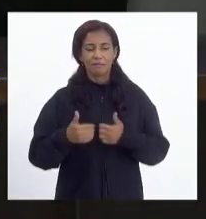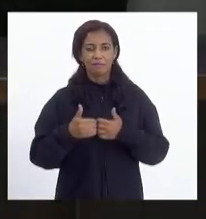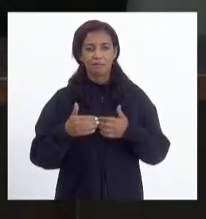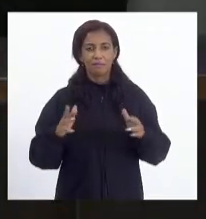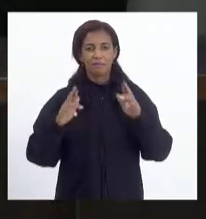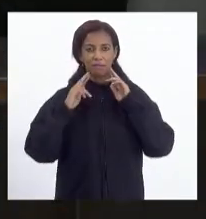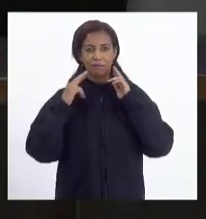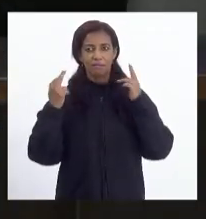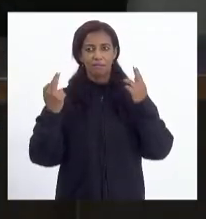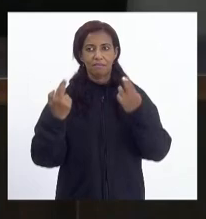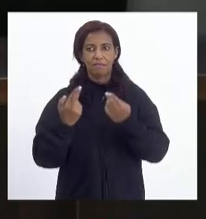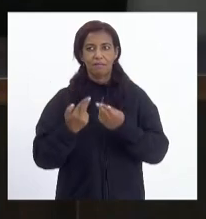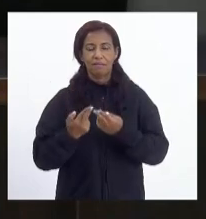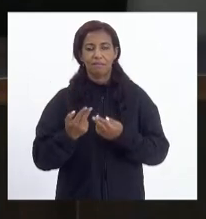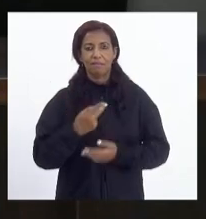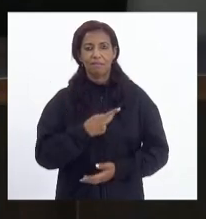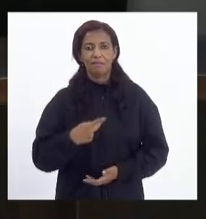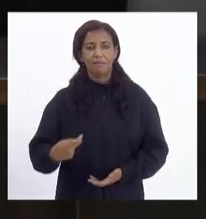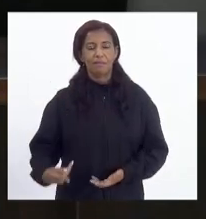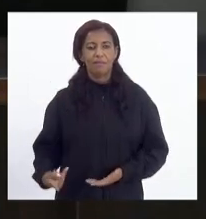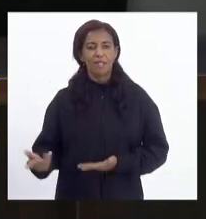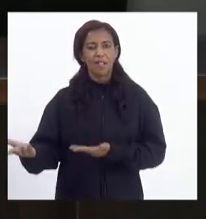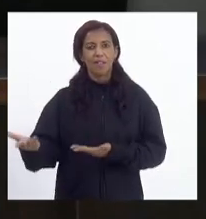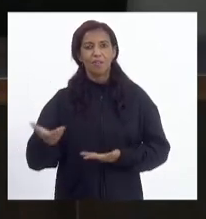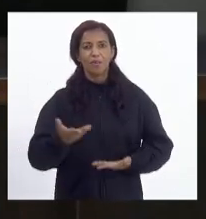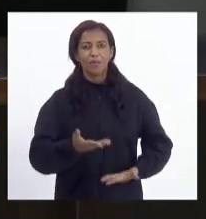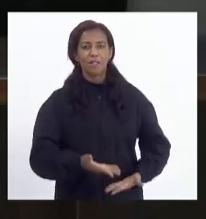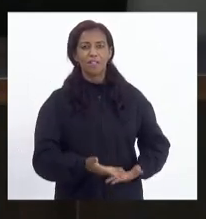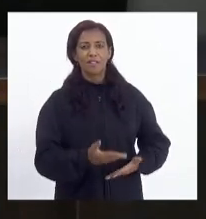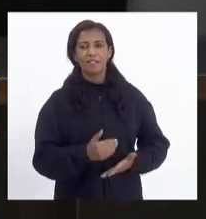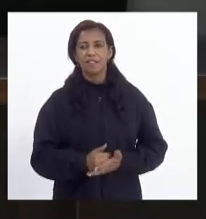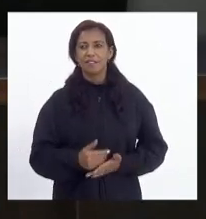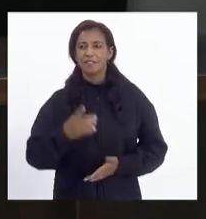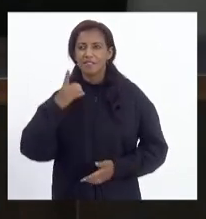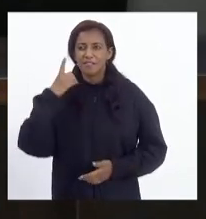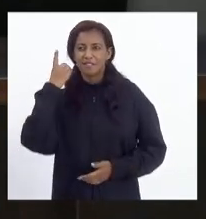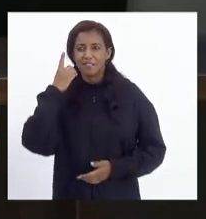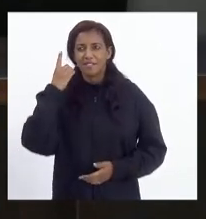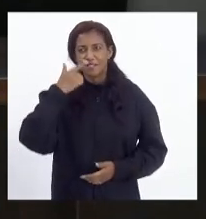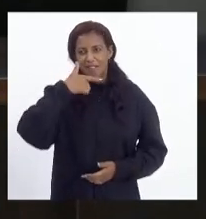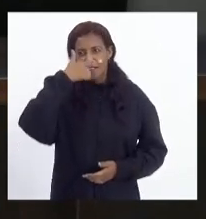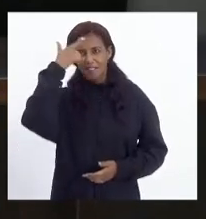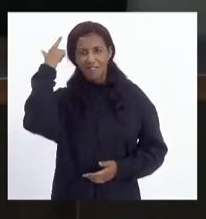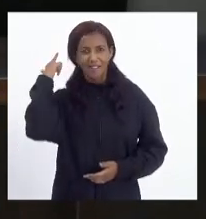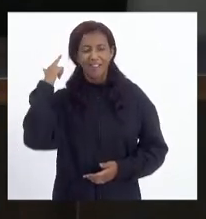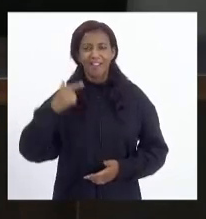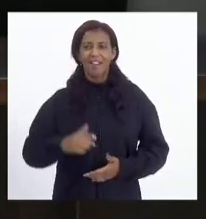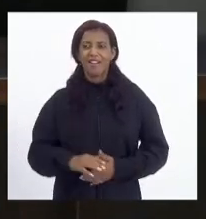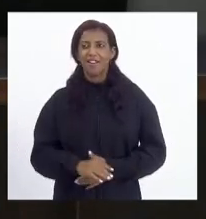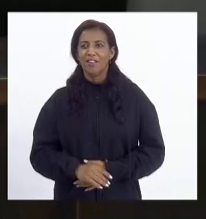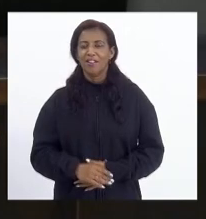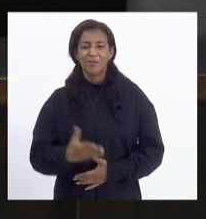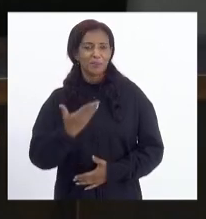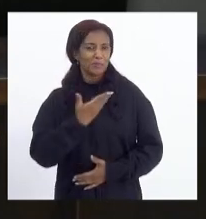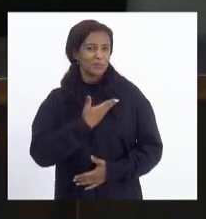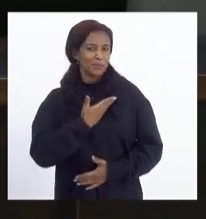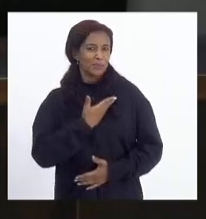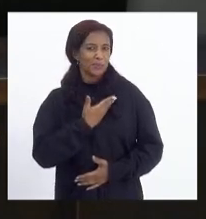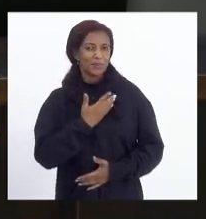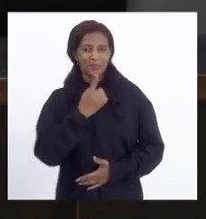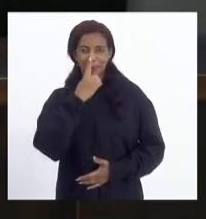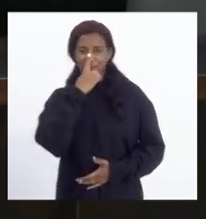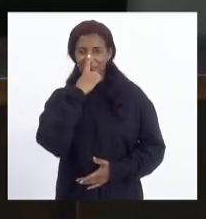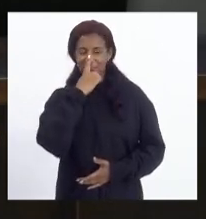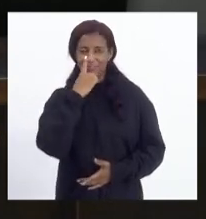aberta a sessão a presidência convida o senhor Deputado Luiz Paulo Corrêa da Rocha Meu Amigo pessoal